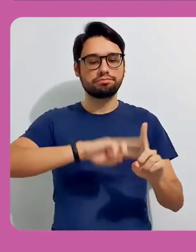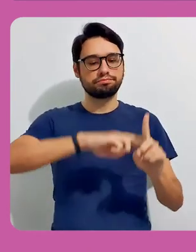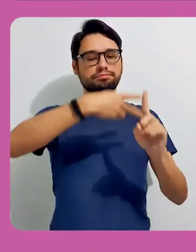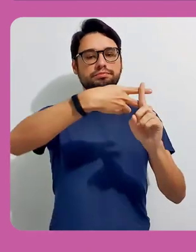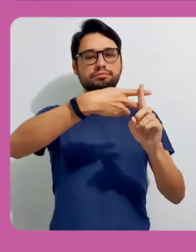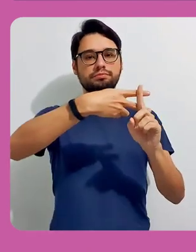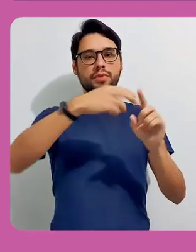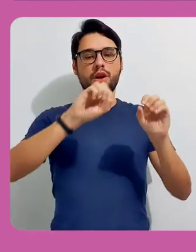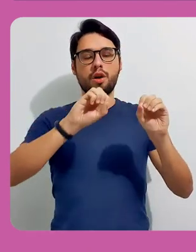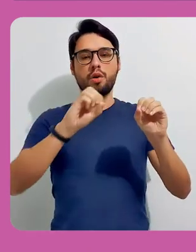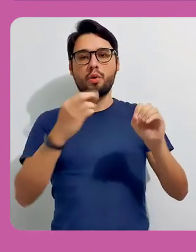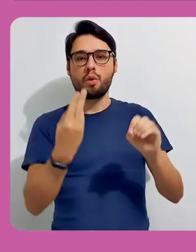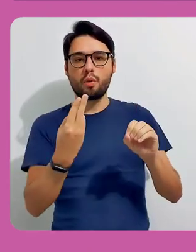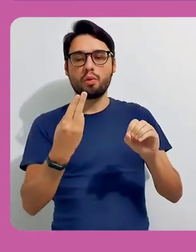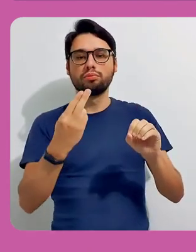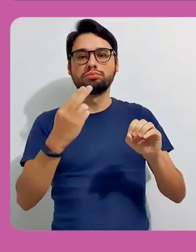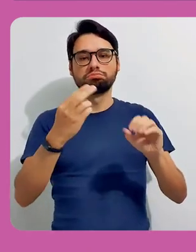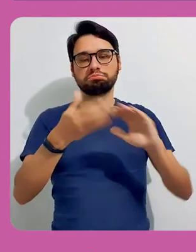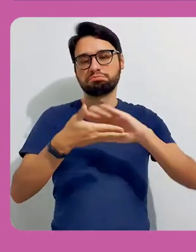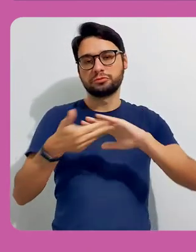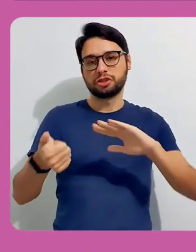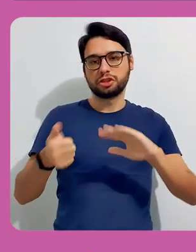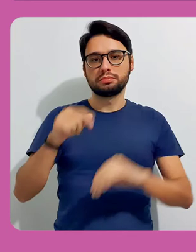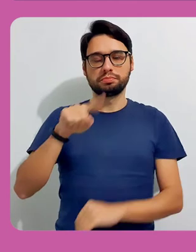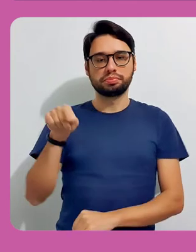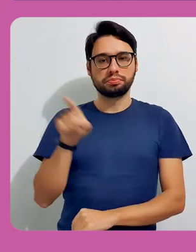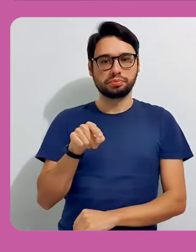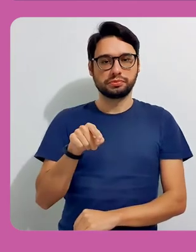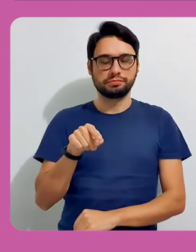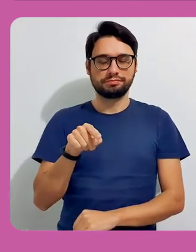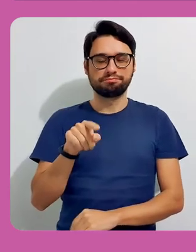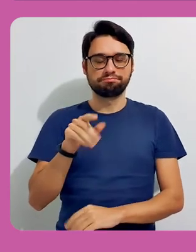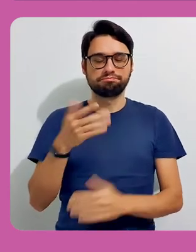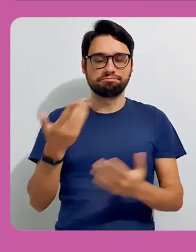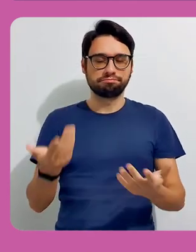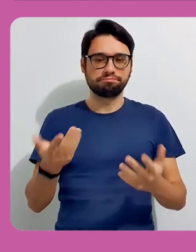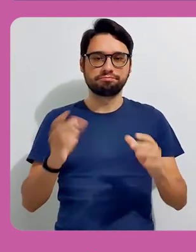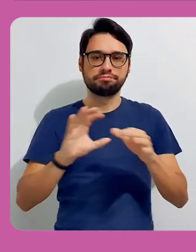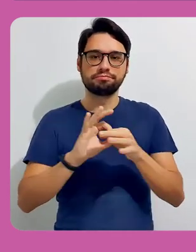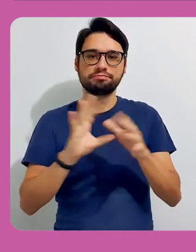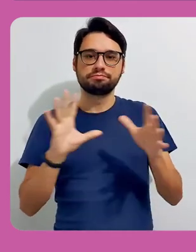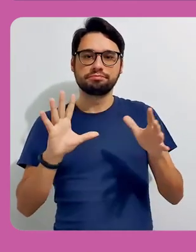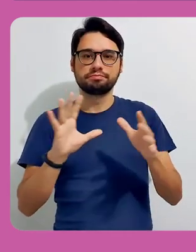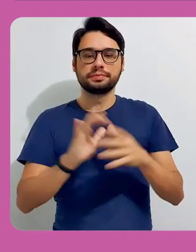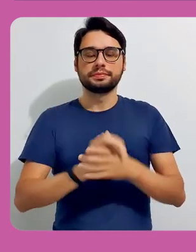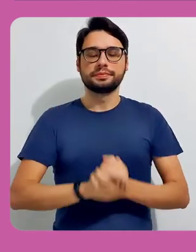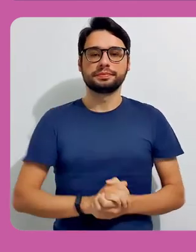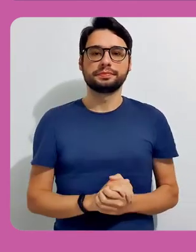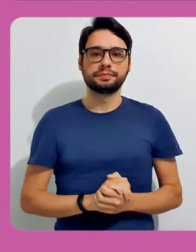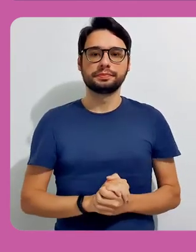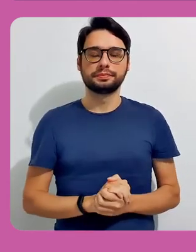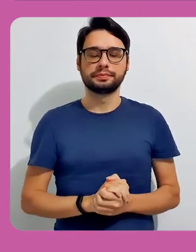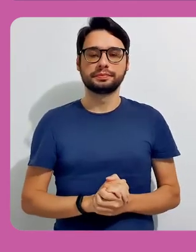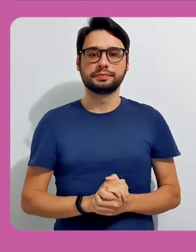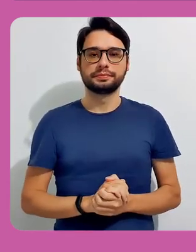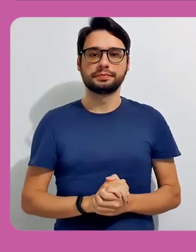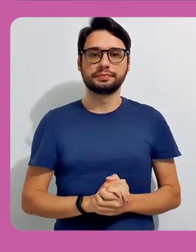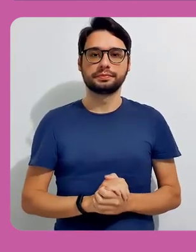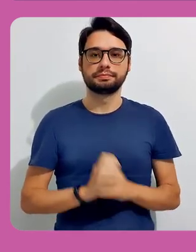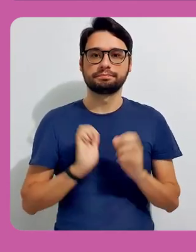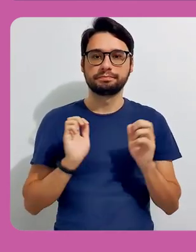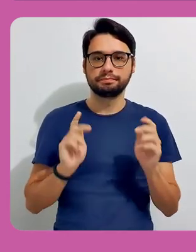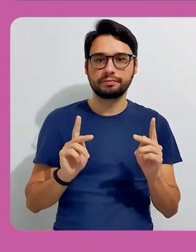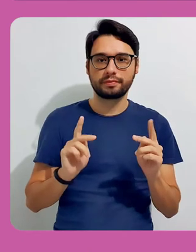papéis ou inclusive excluir esse recurso ok bom é